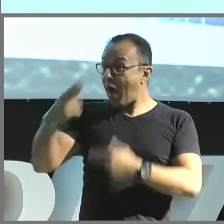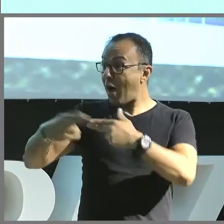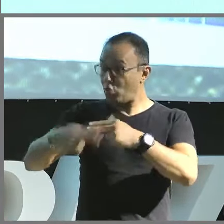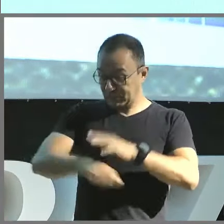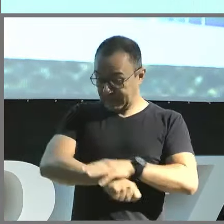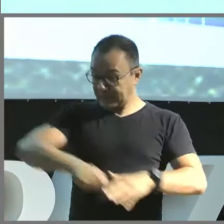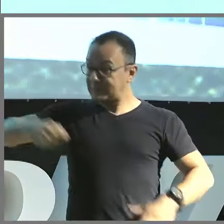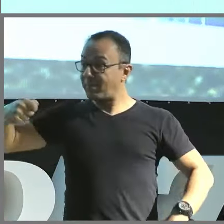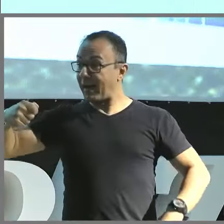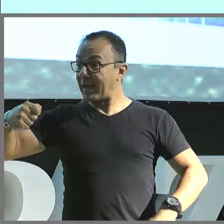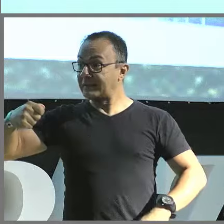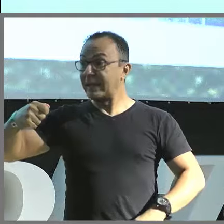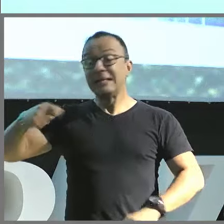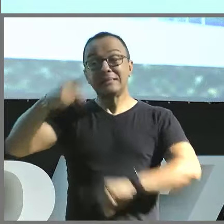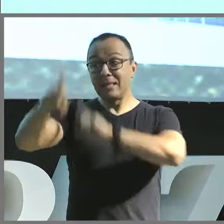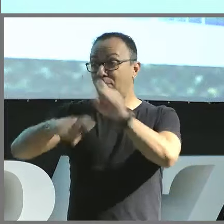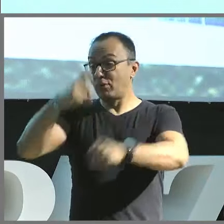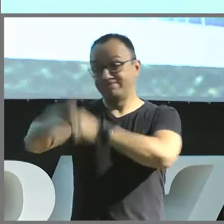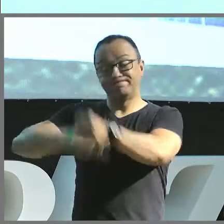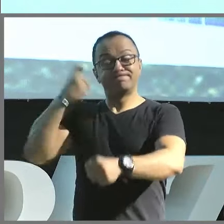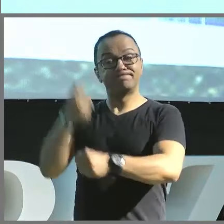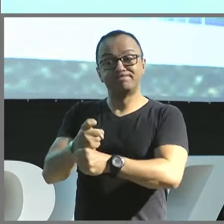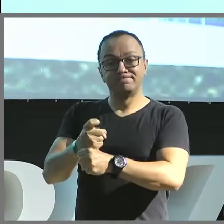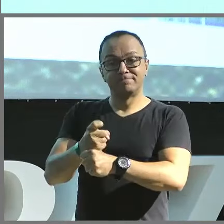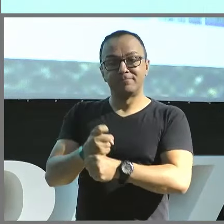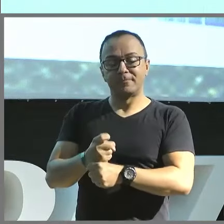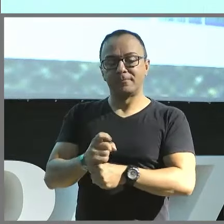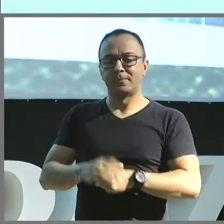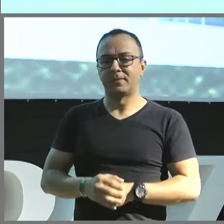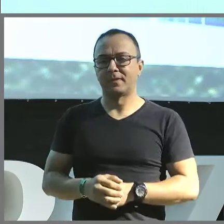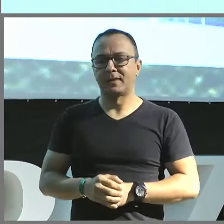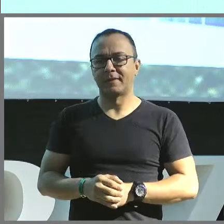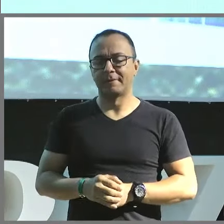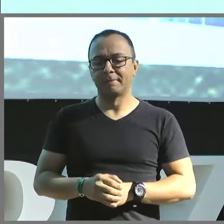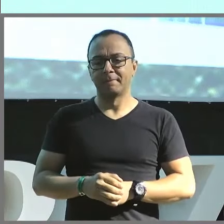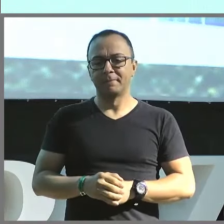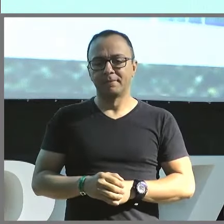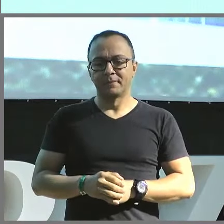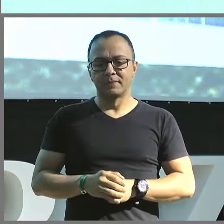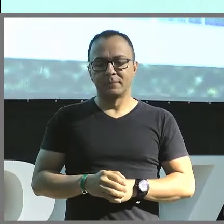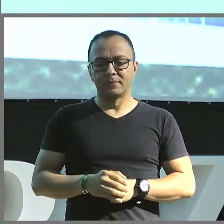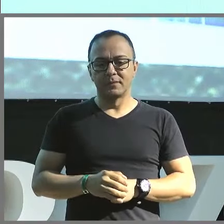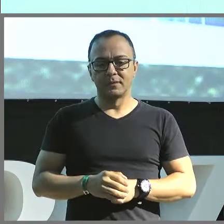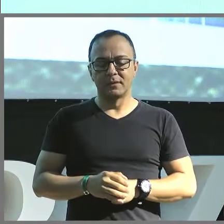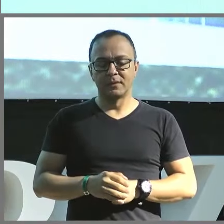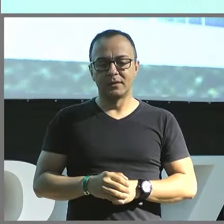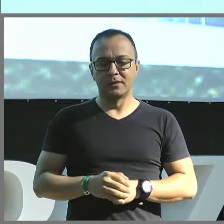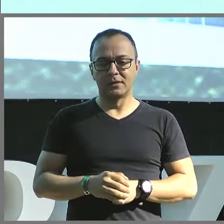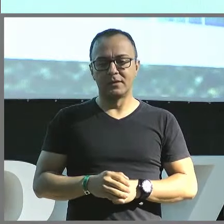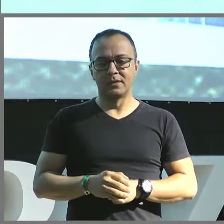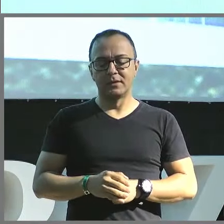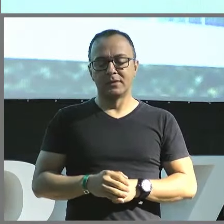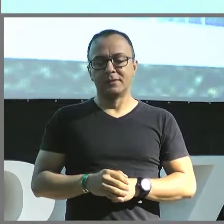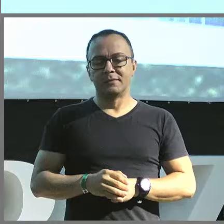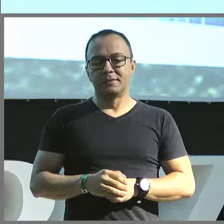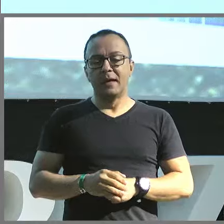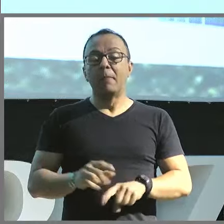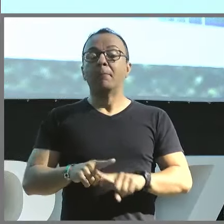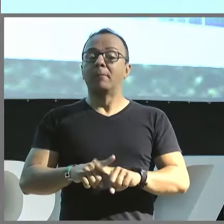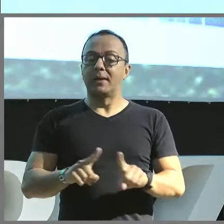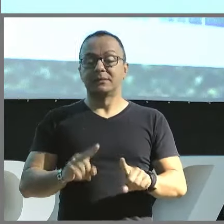espada igualmente haverá de perecer, se fizer o outro do mesmo modo, far-se-á com ele, mas